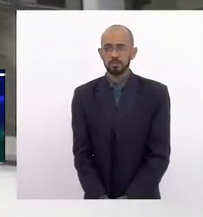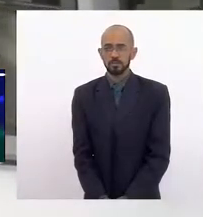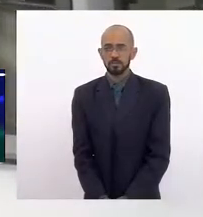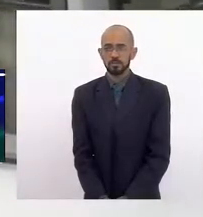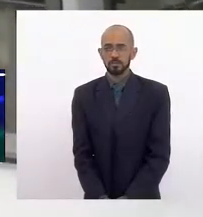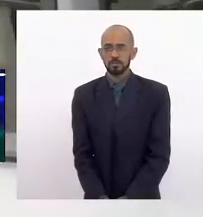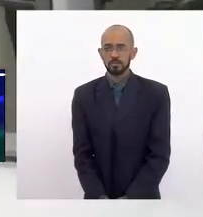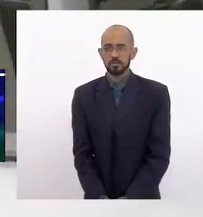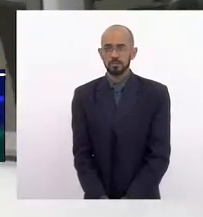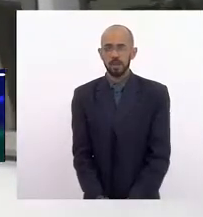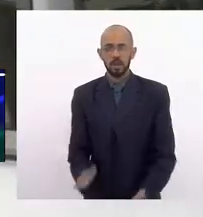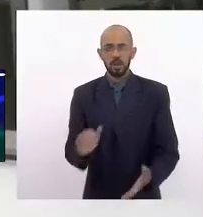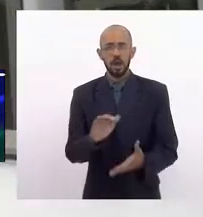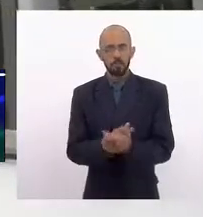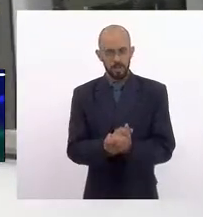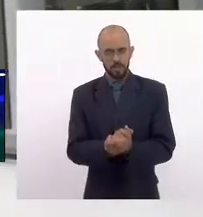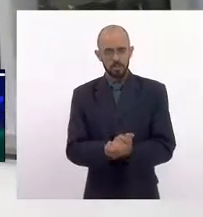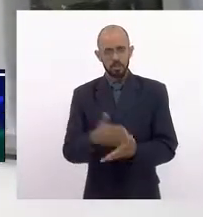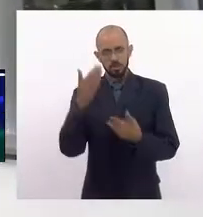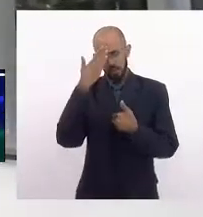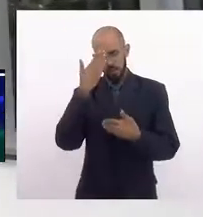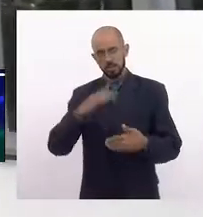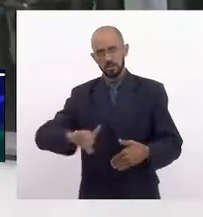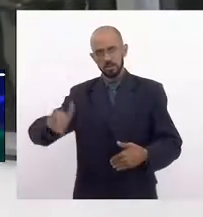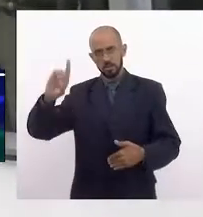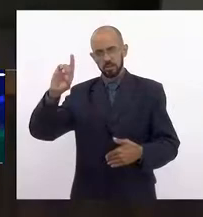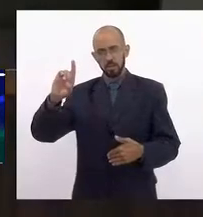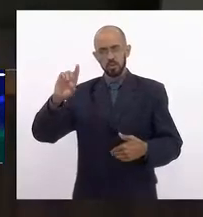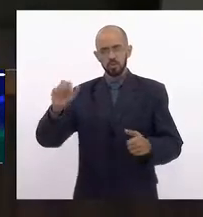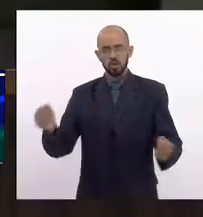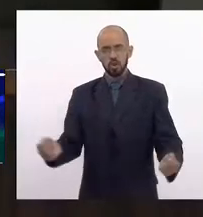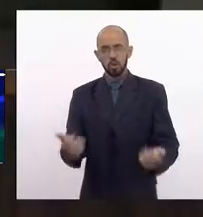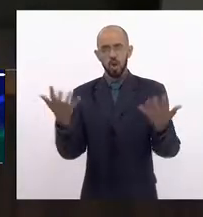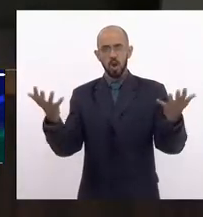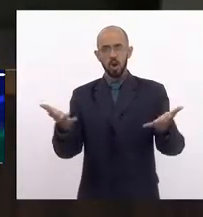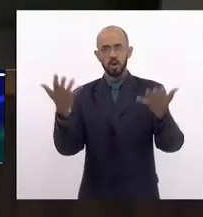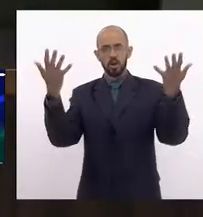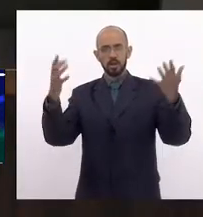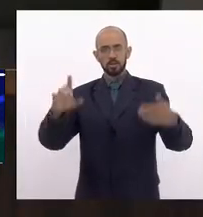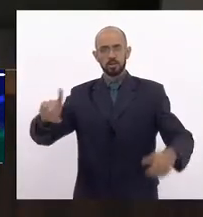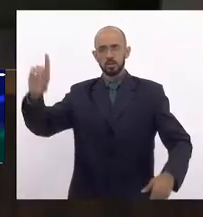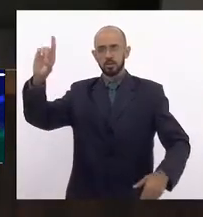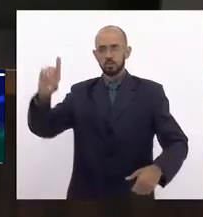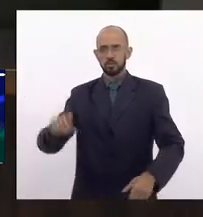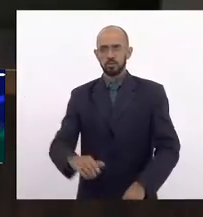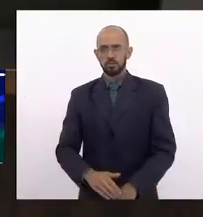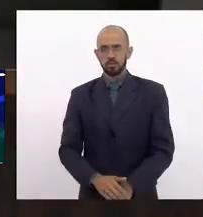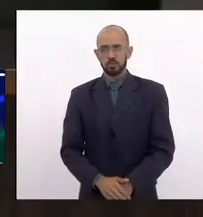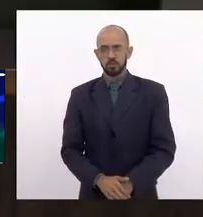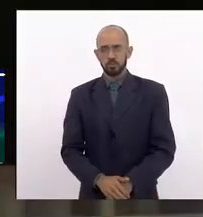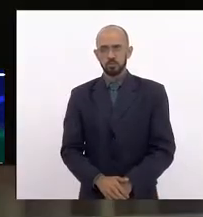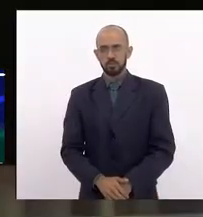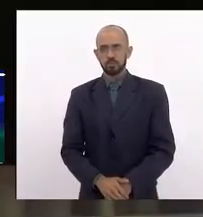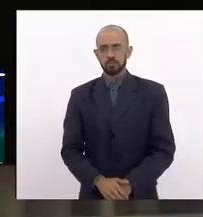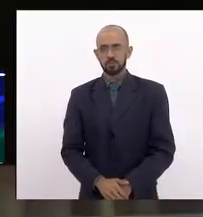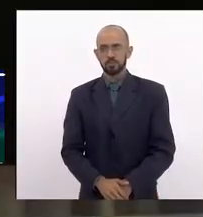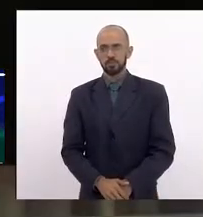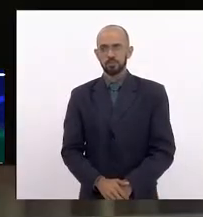e amém graças a Deus glória a Deus amor por favor Deputado a